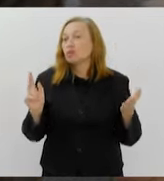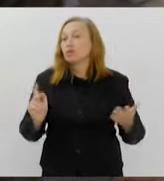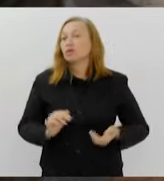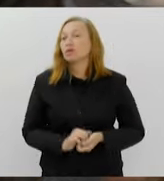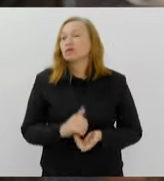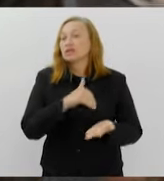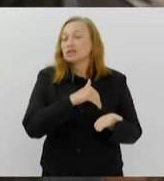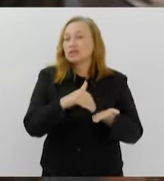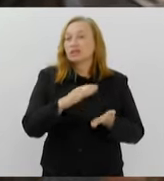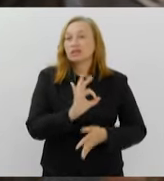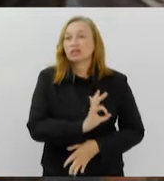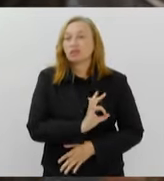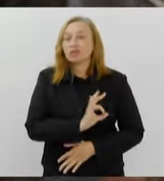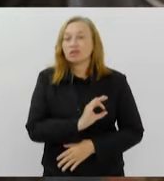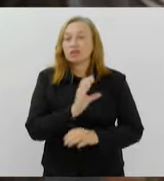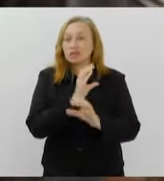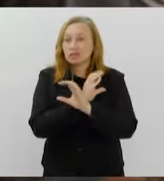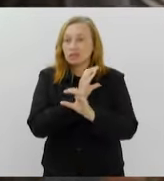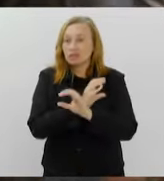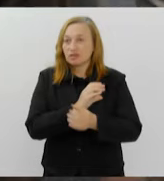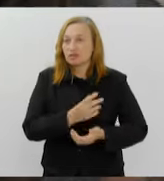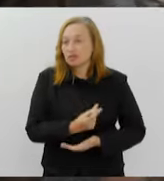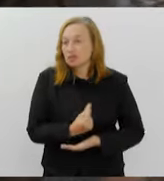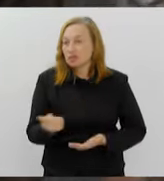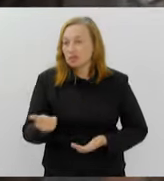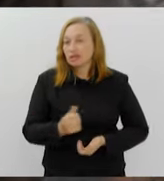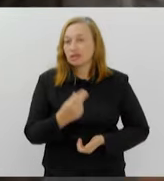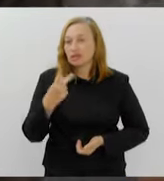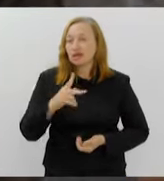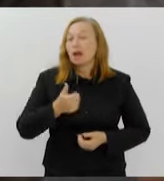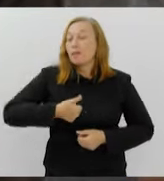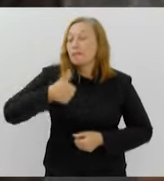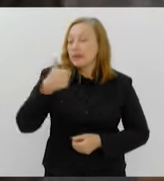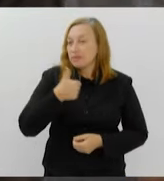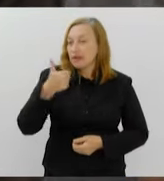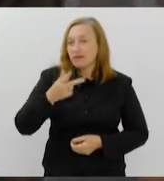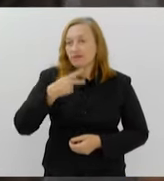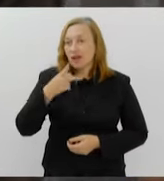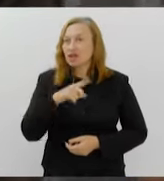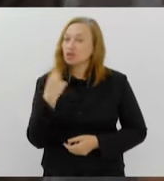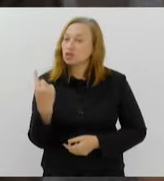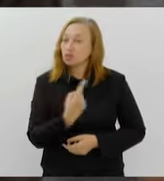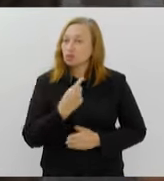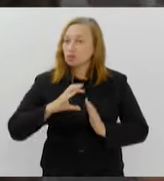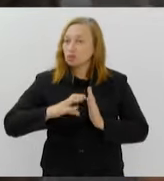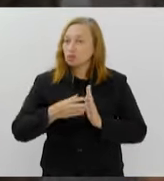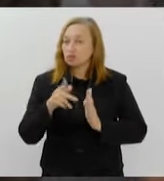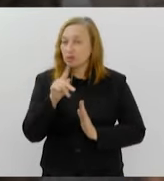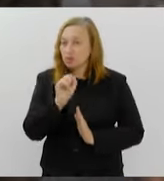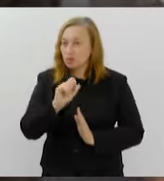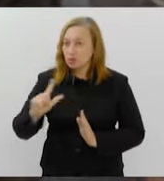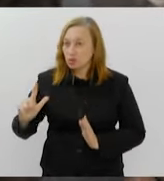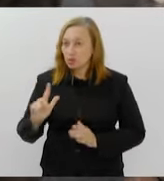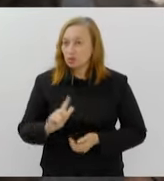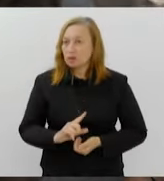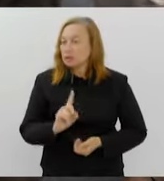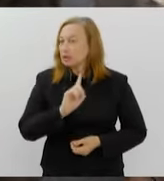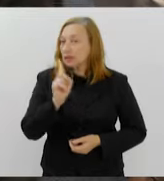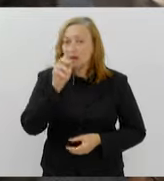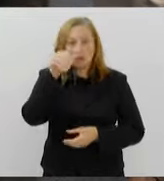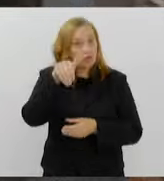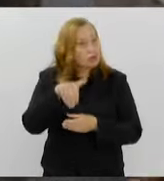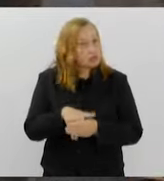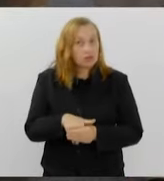do secretário da Polícia Civil da sua generação primeiro eu quero dizer que nós da bancada do pessol não